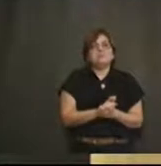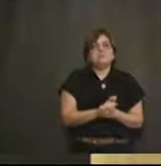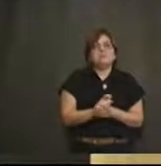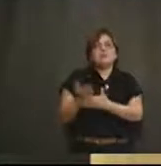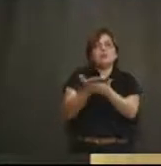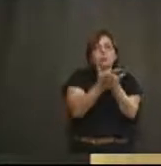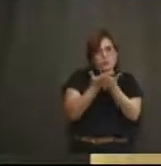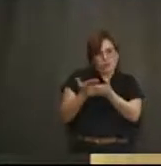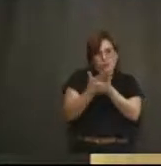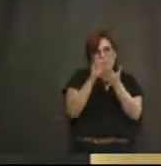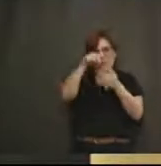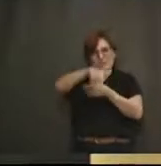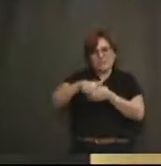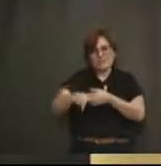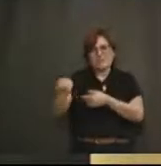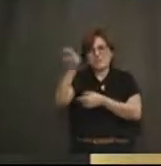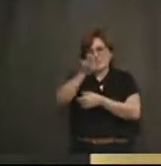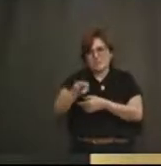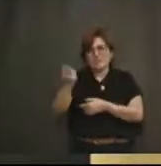foi